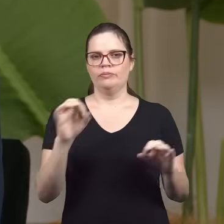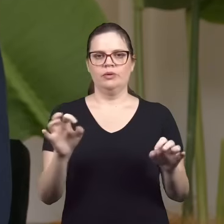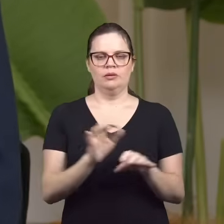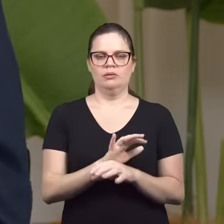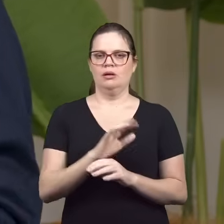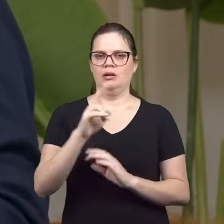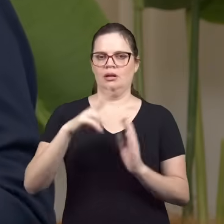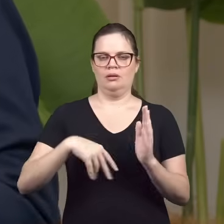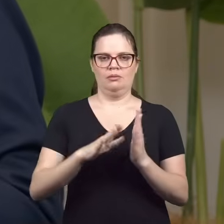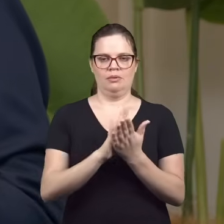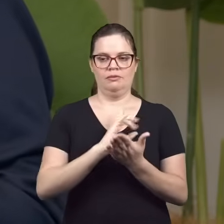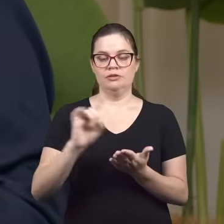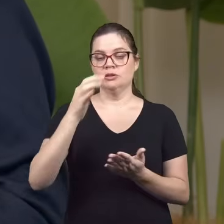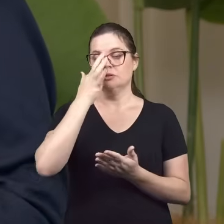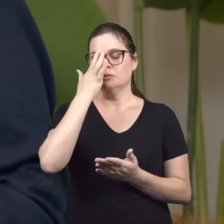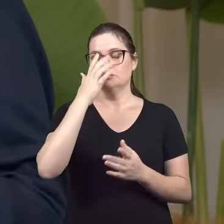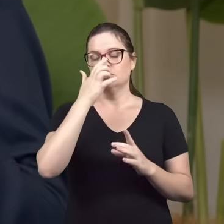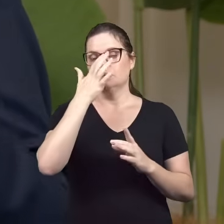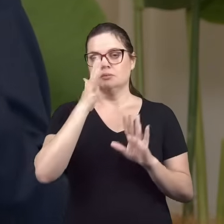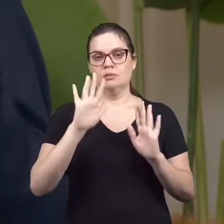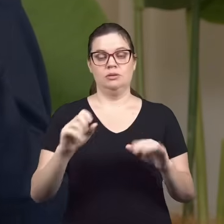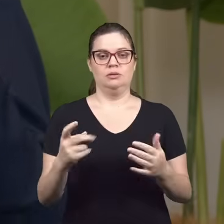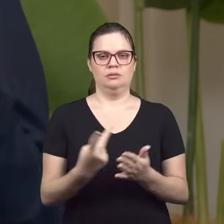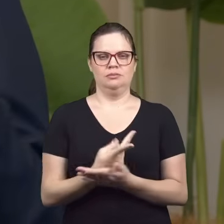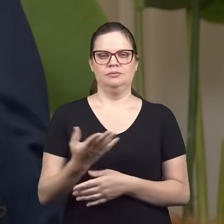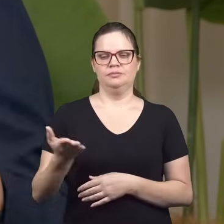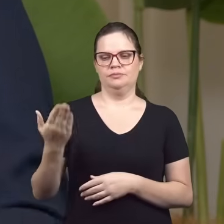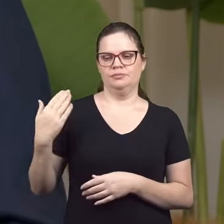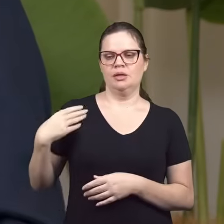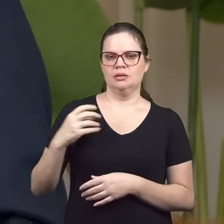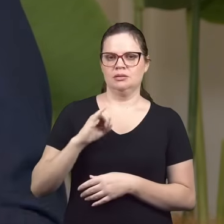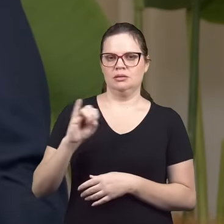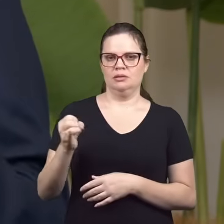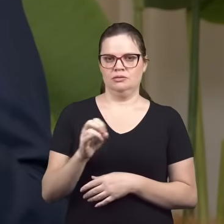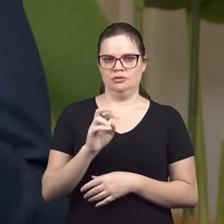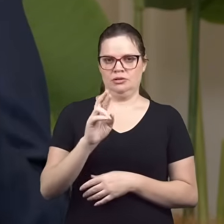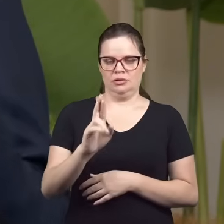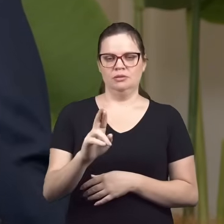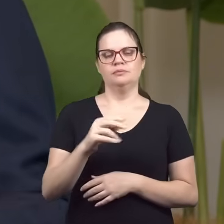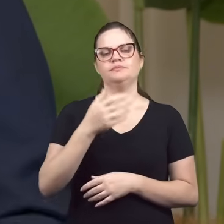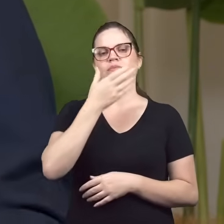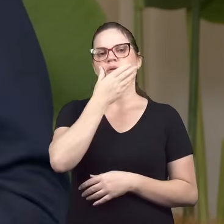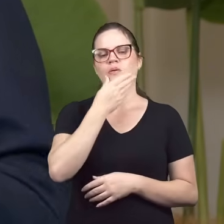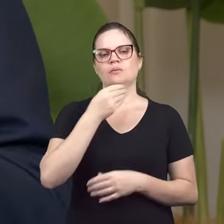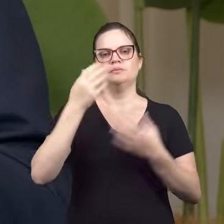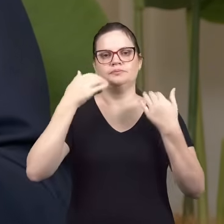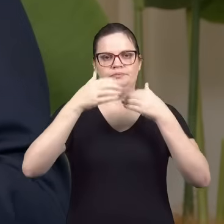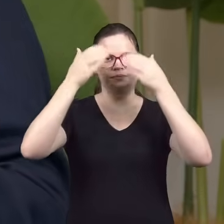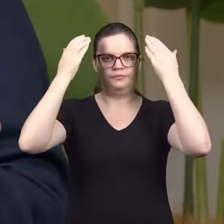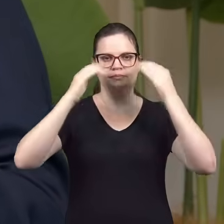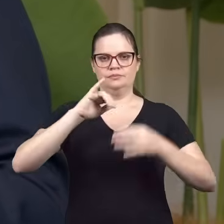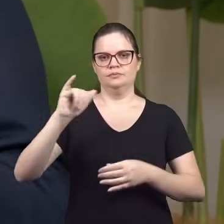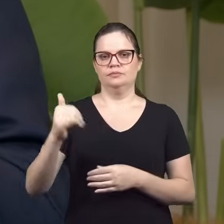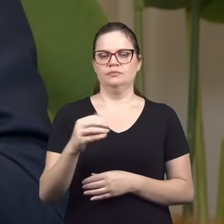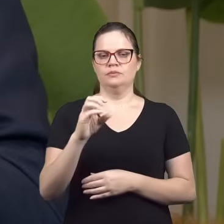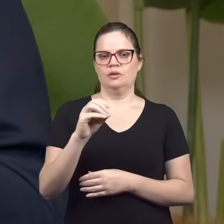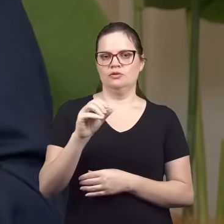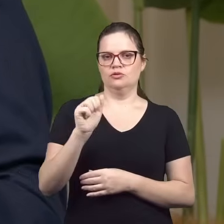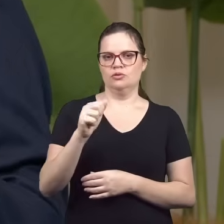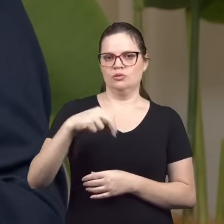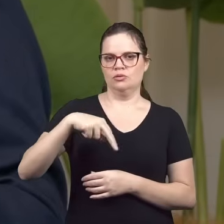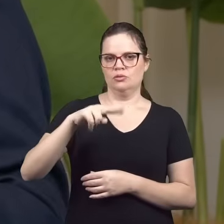mas o que houve foi o seguinte, na época do profeta Jeremias, o rei Joaquim, tanto o rei